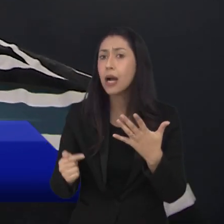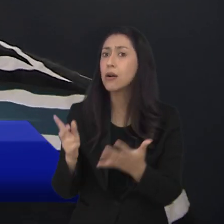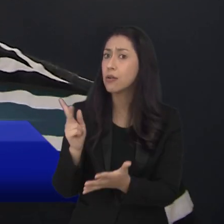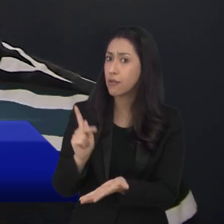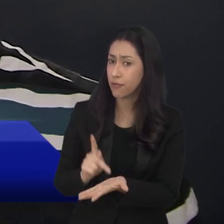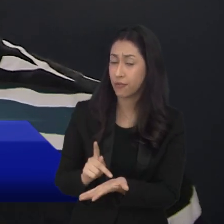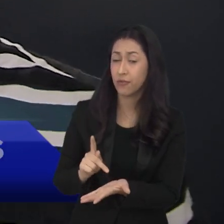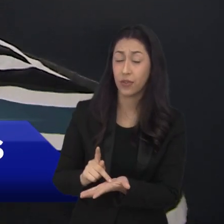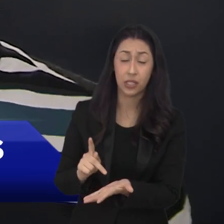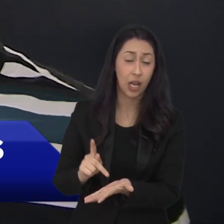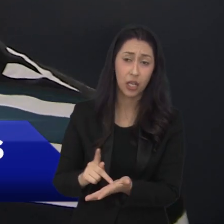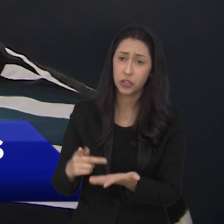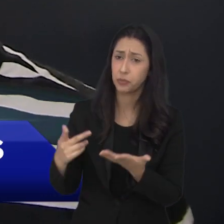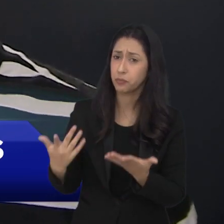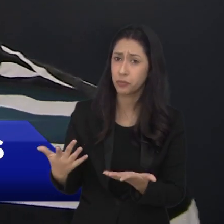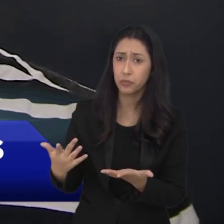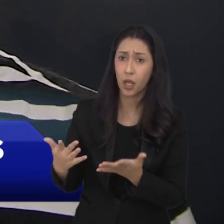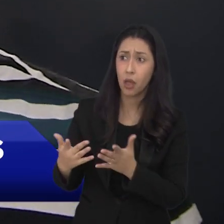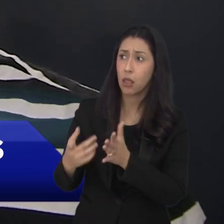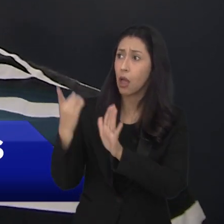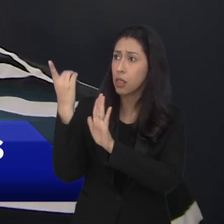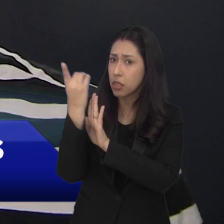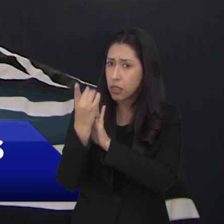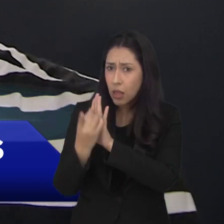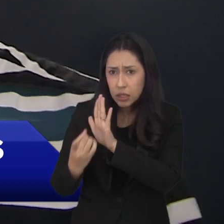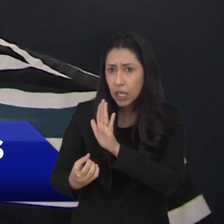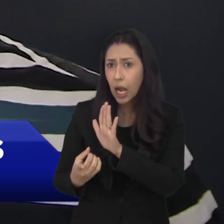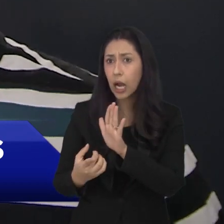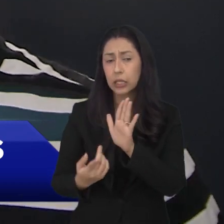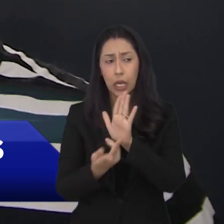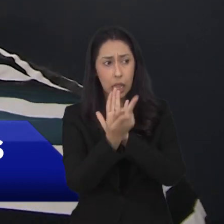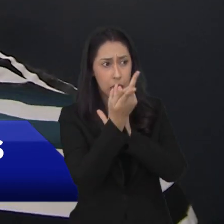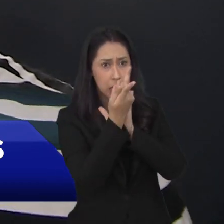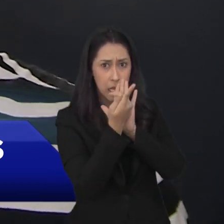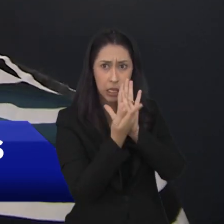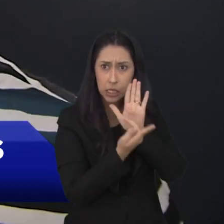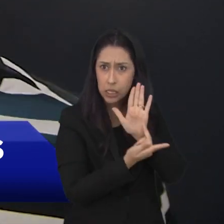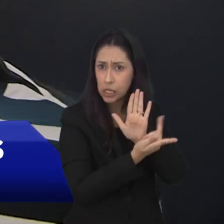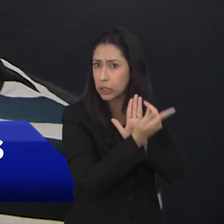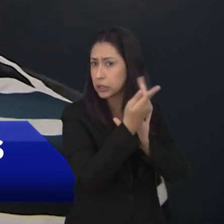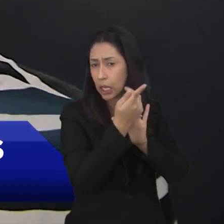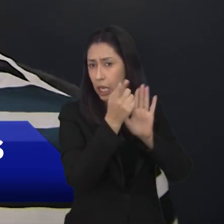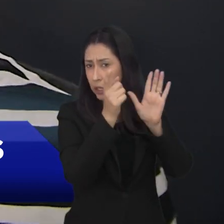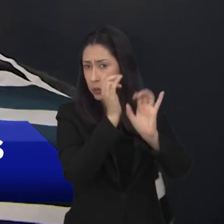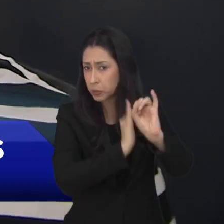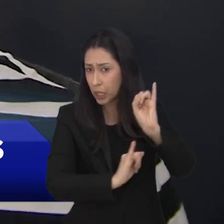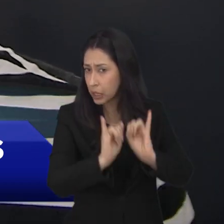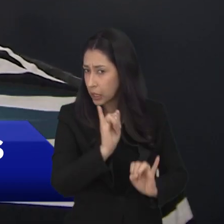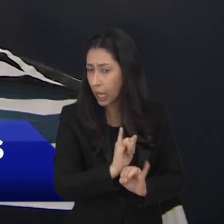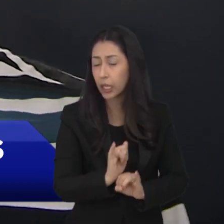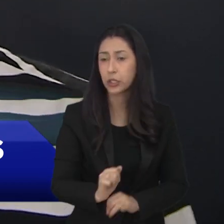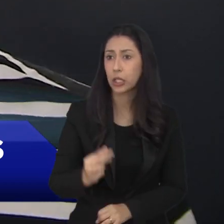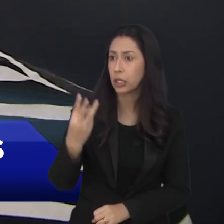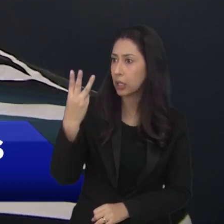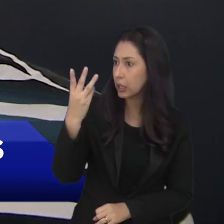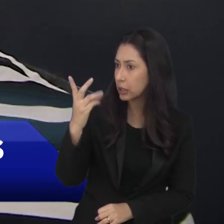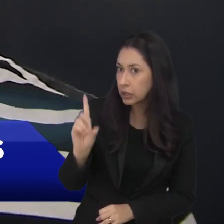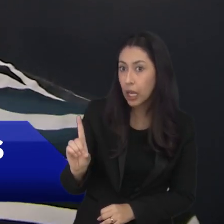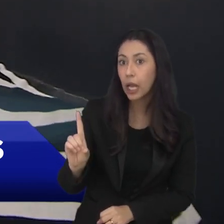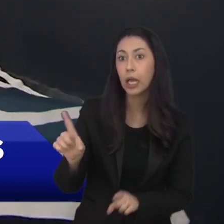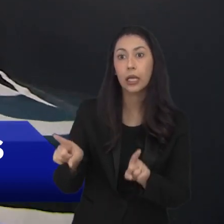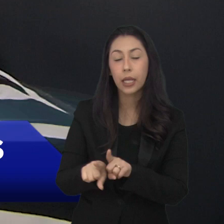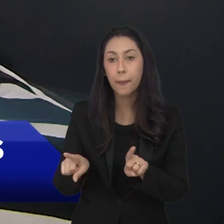mesmo que as pessoas podem atuar, desde a parte de design, desde a parte de desenho digital, desde a parte do